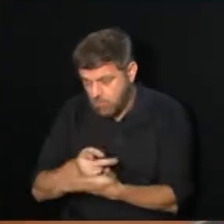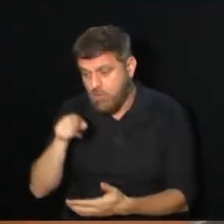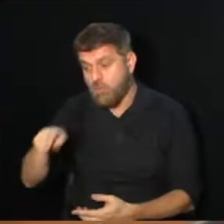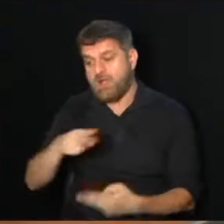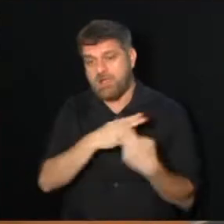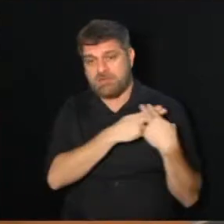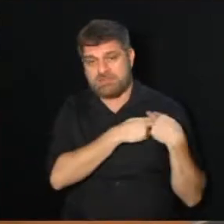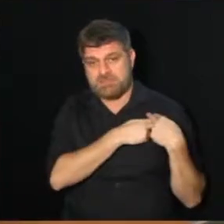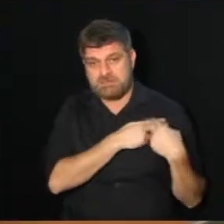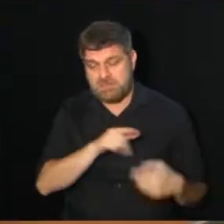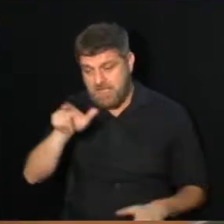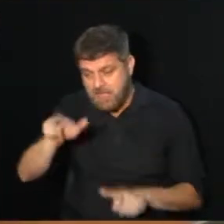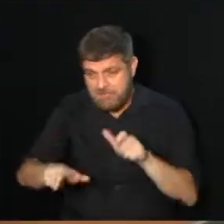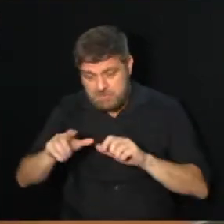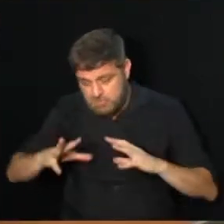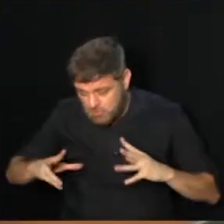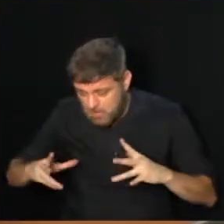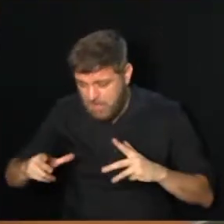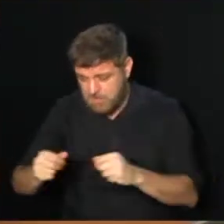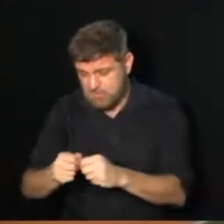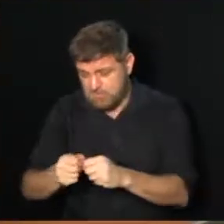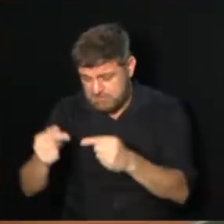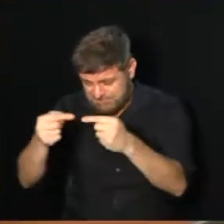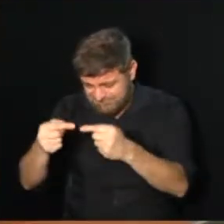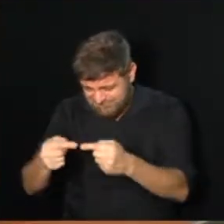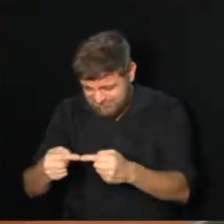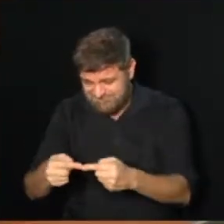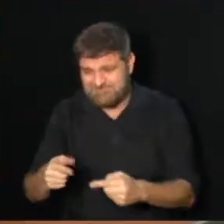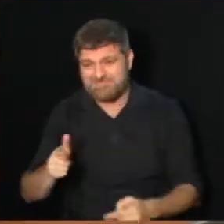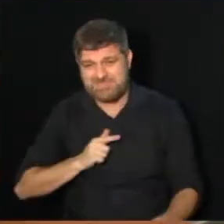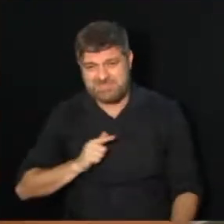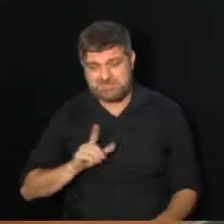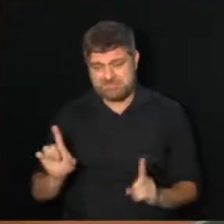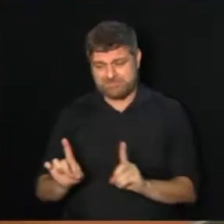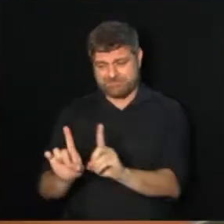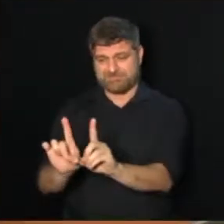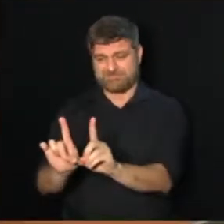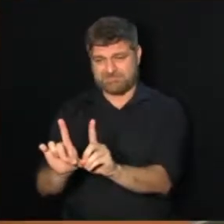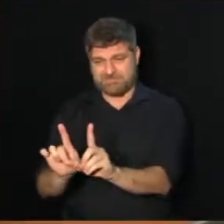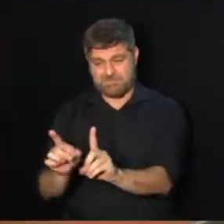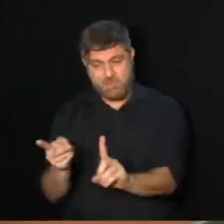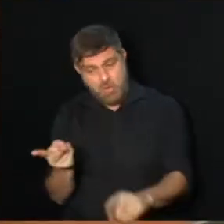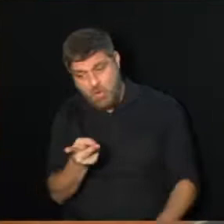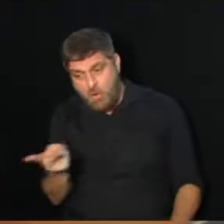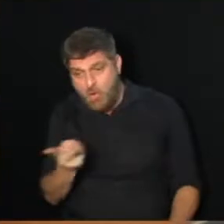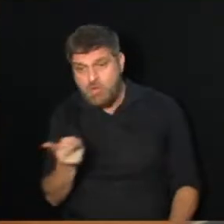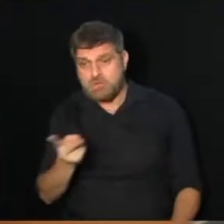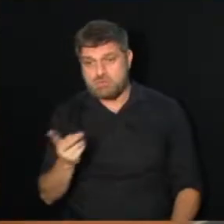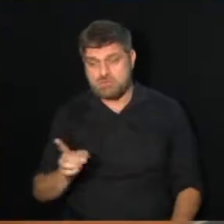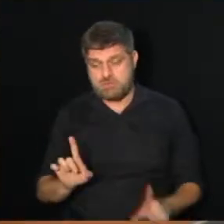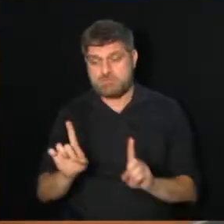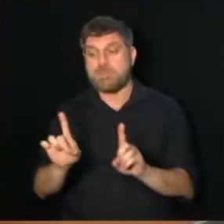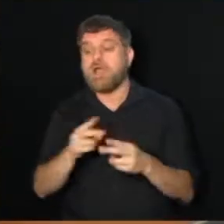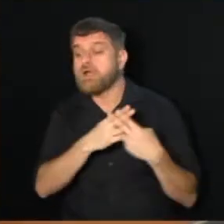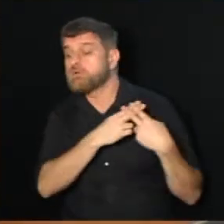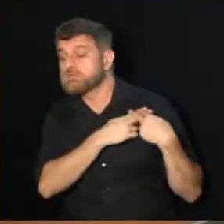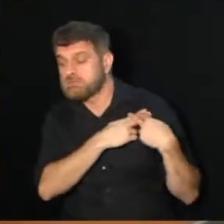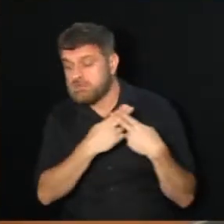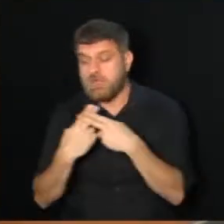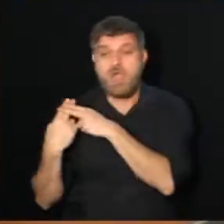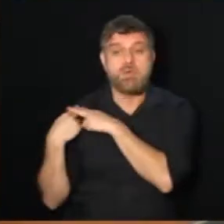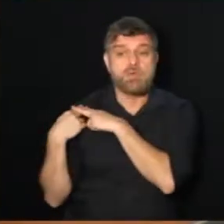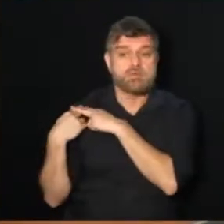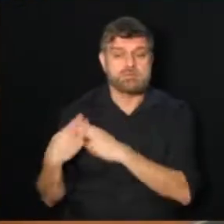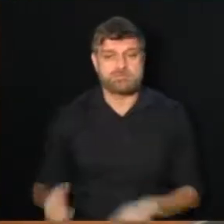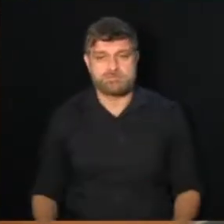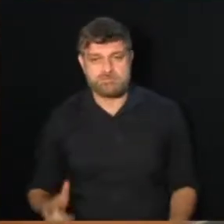atendimento da necessidade de todos e todos envolvidos. Então, dentro do círculo da justiça restaurativa, se